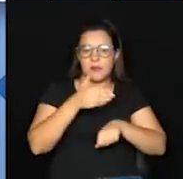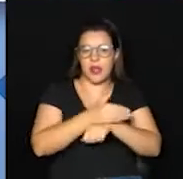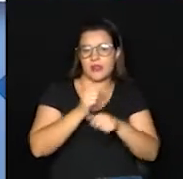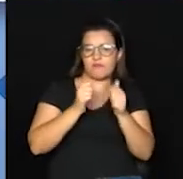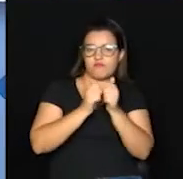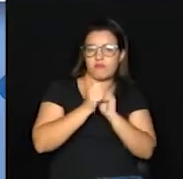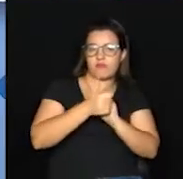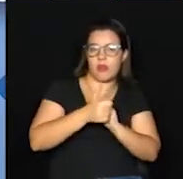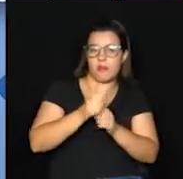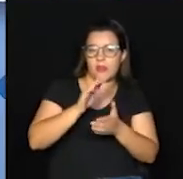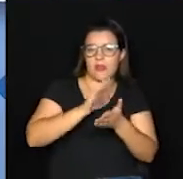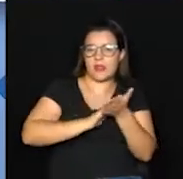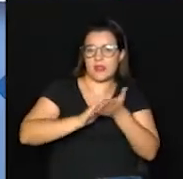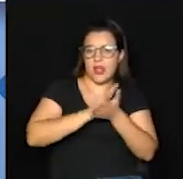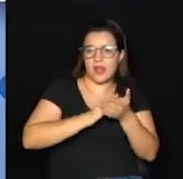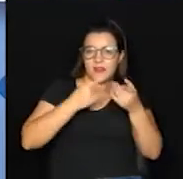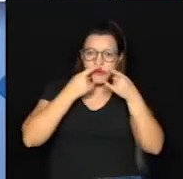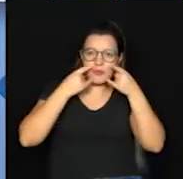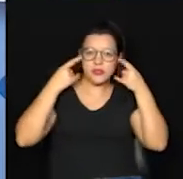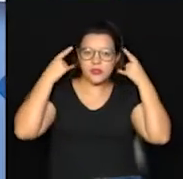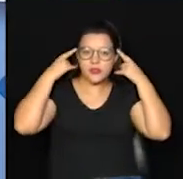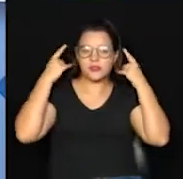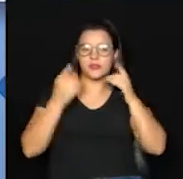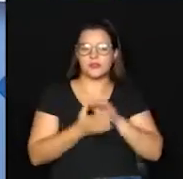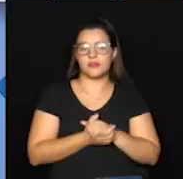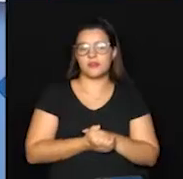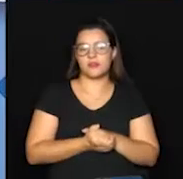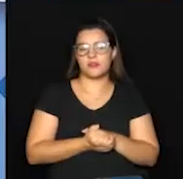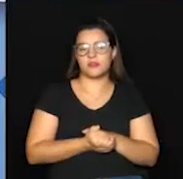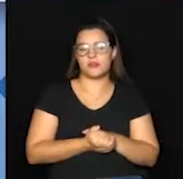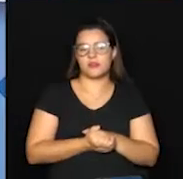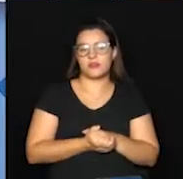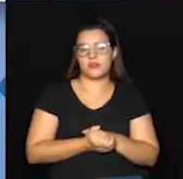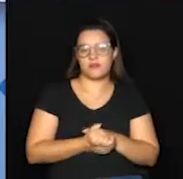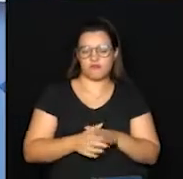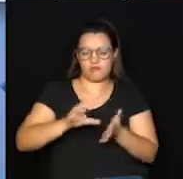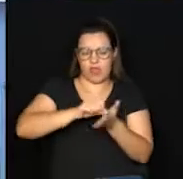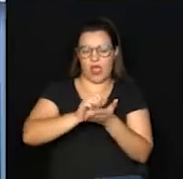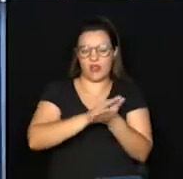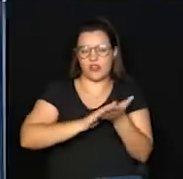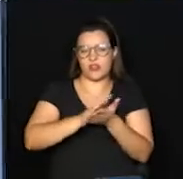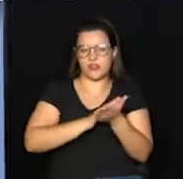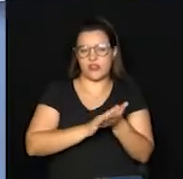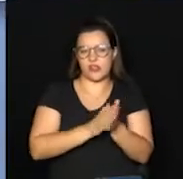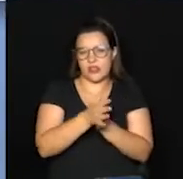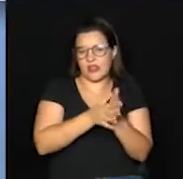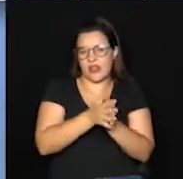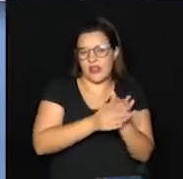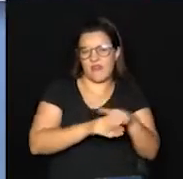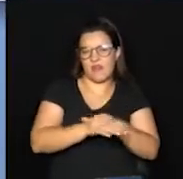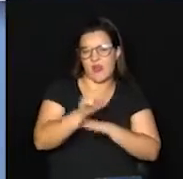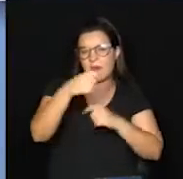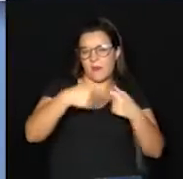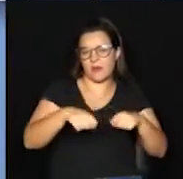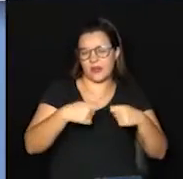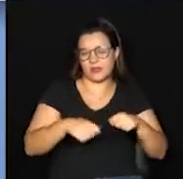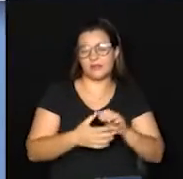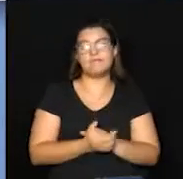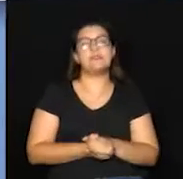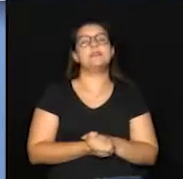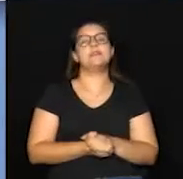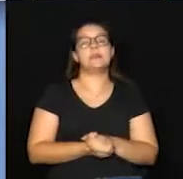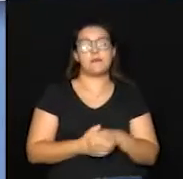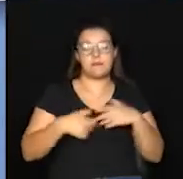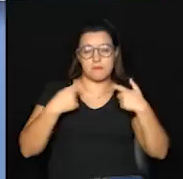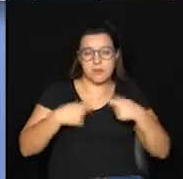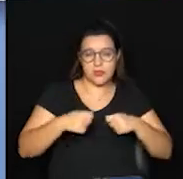a máscara, ou mesmo a gente pensar, não preciso mais usar o álcool em gel, não preciso lavar as mãos todo momento.